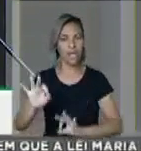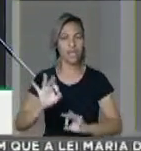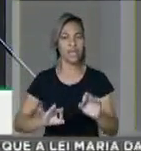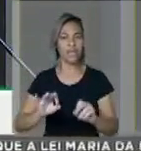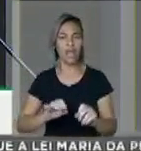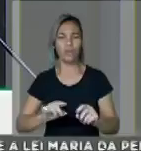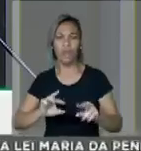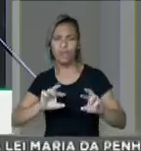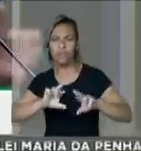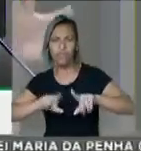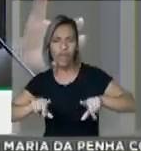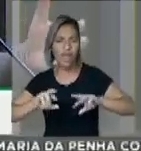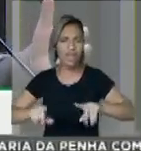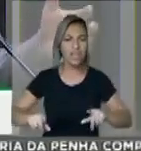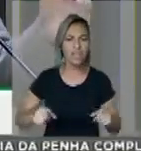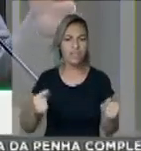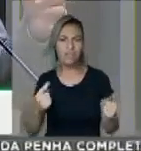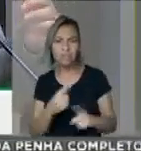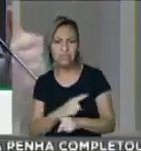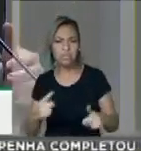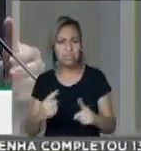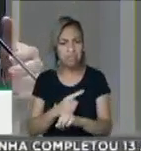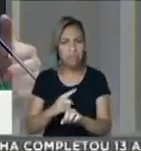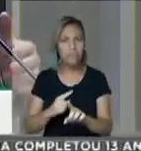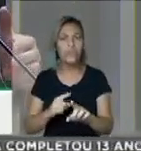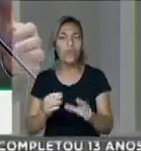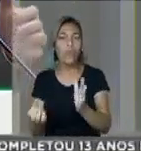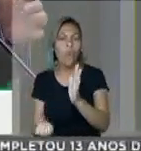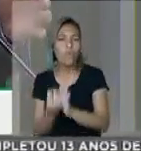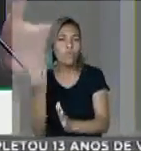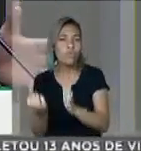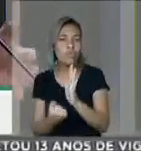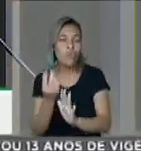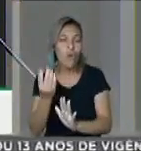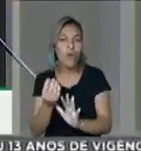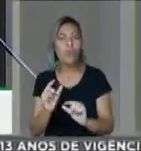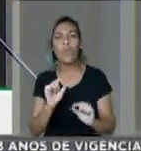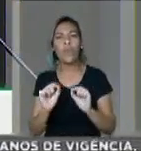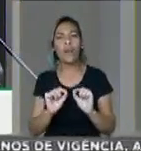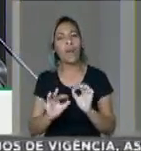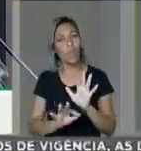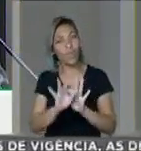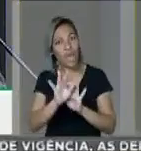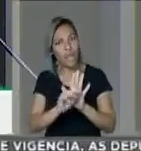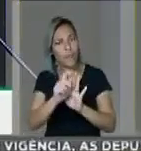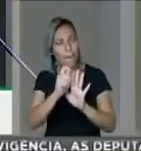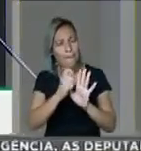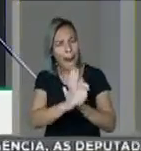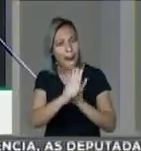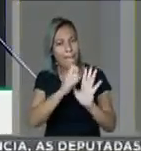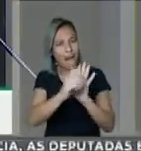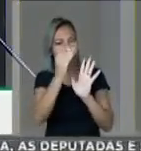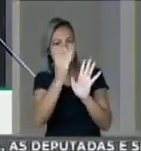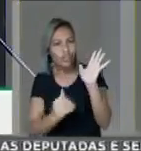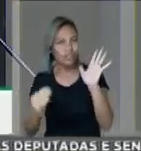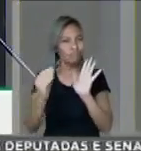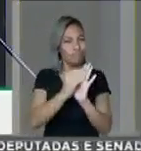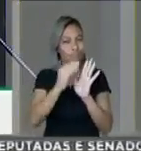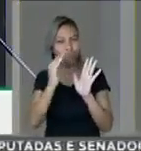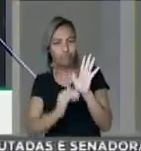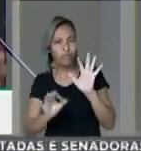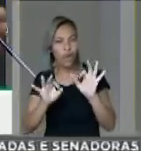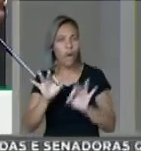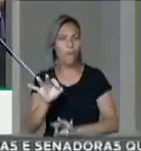As divergências ajudaram a construir um texto que